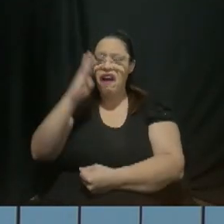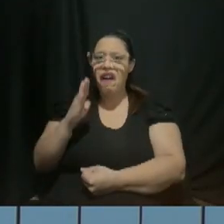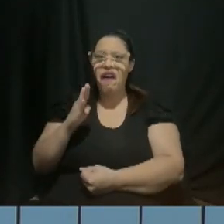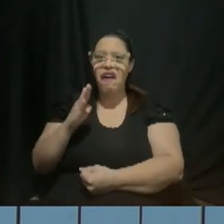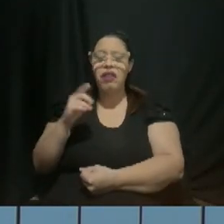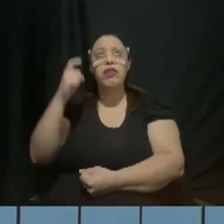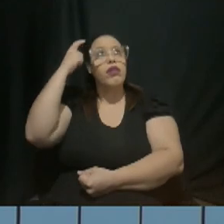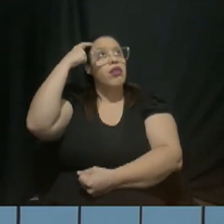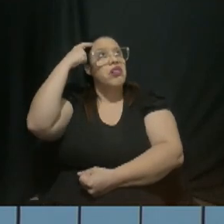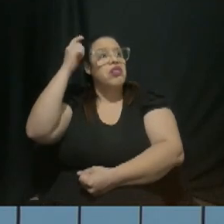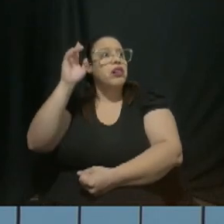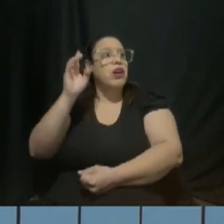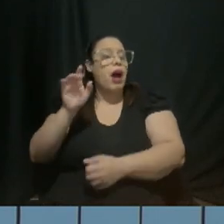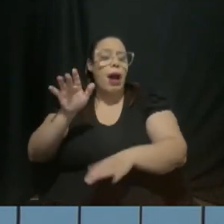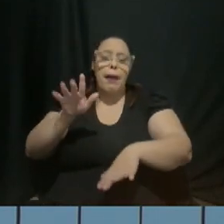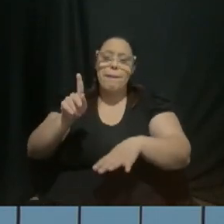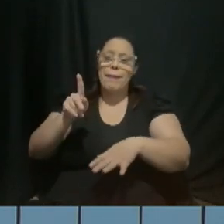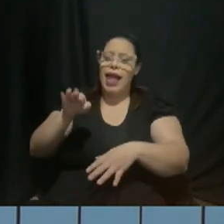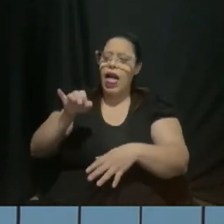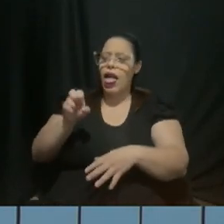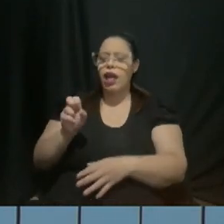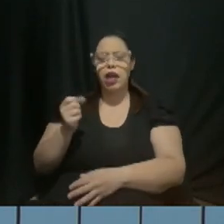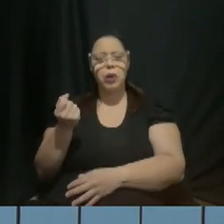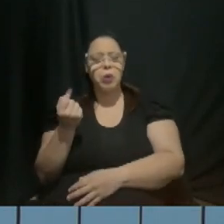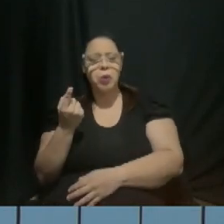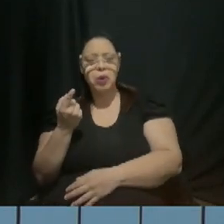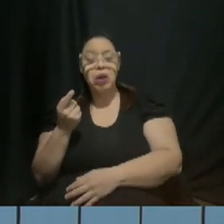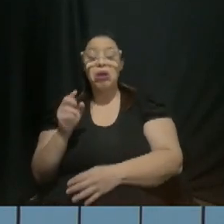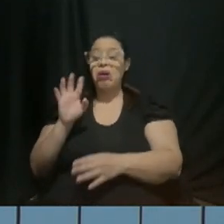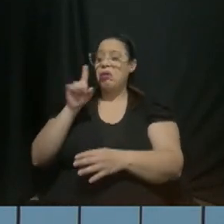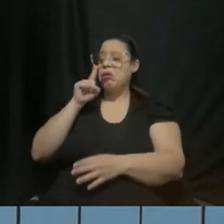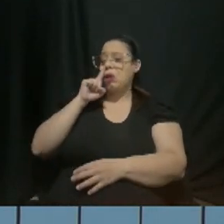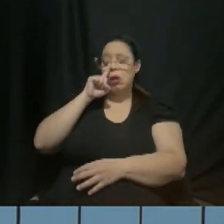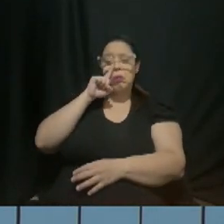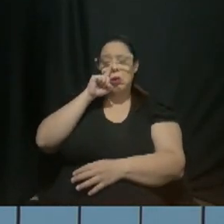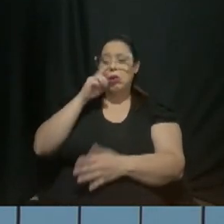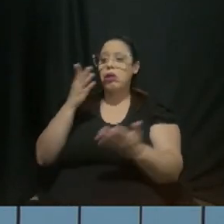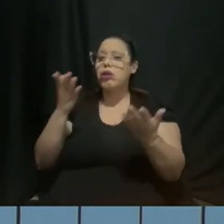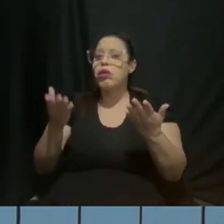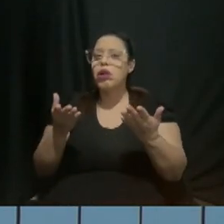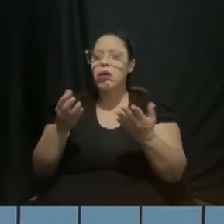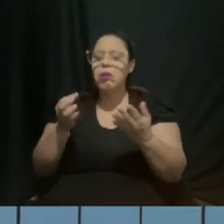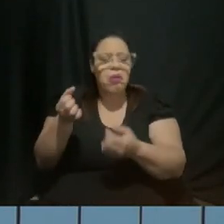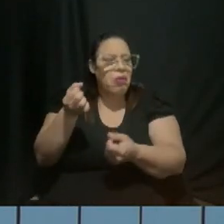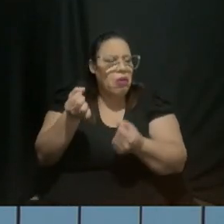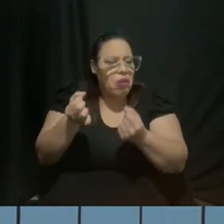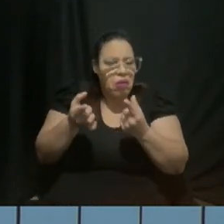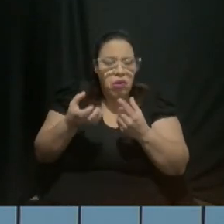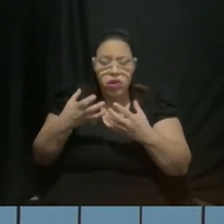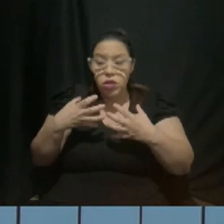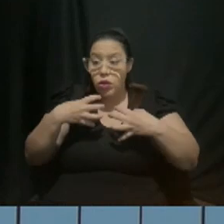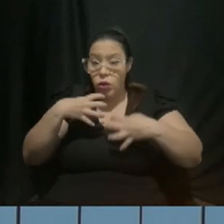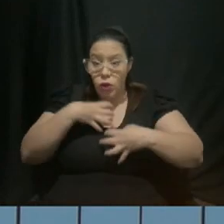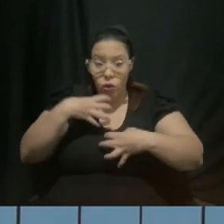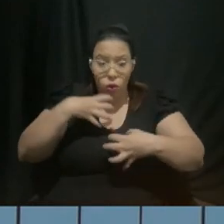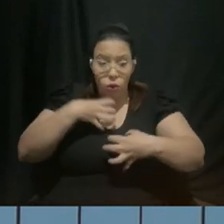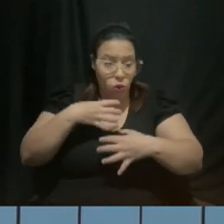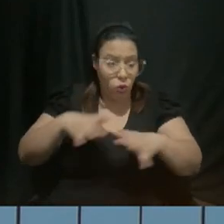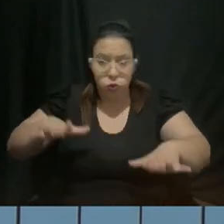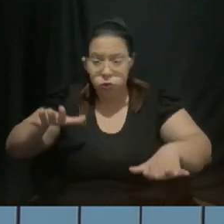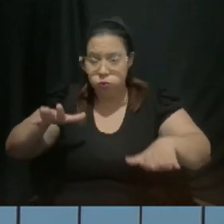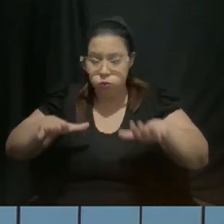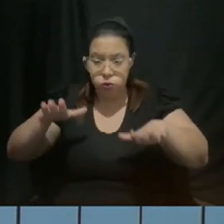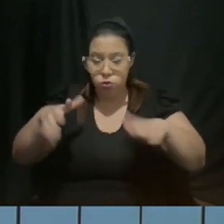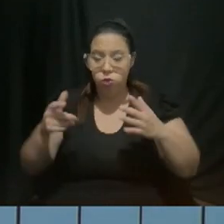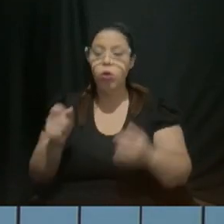é única, que não tem esse risco. Pouquíssimas vezes se sente, né, esse tipo de tremor. O que aconteceu